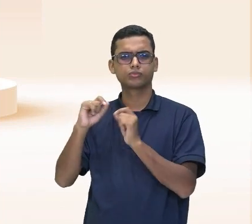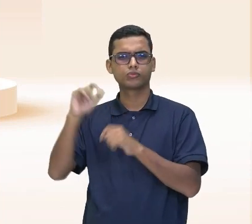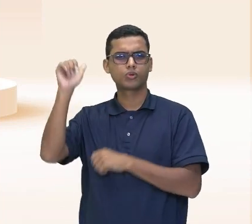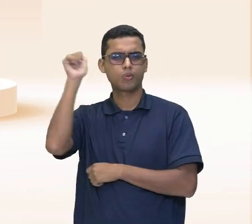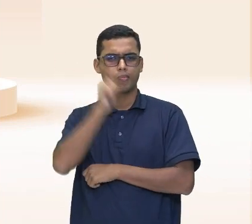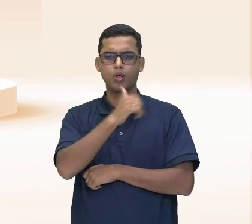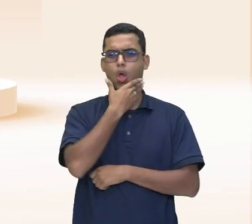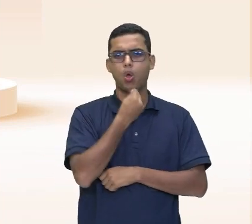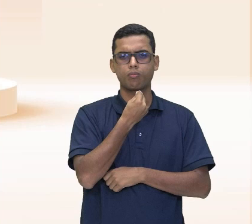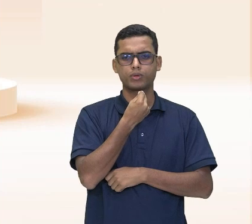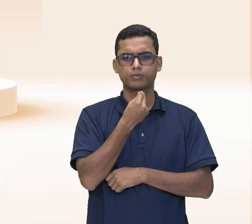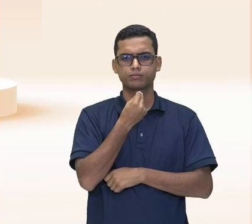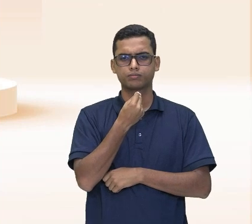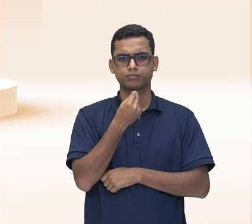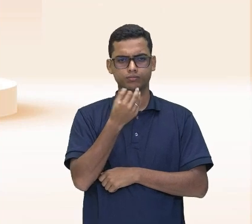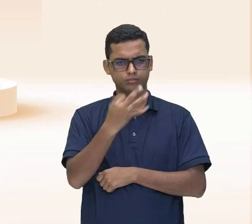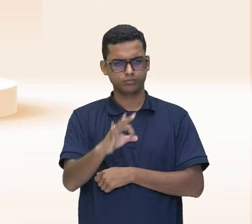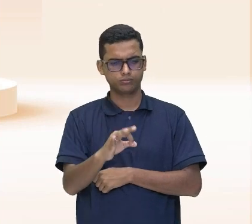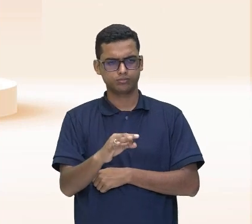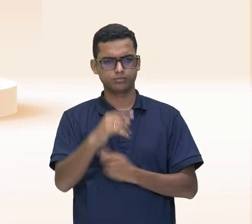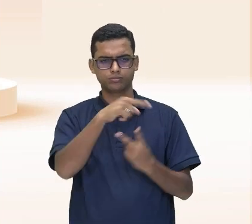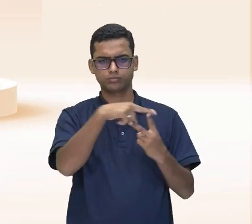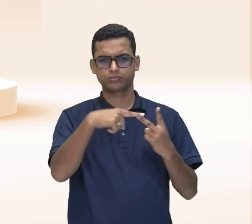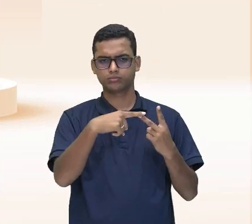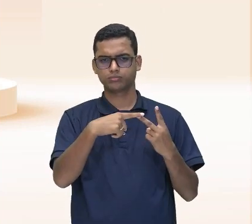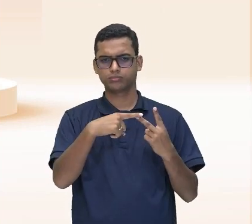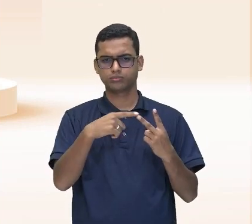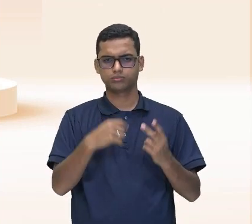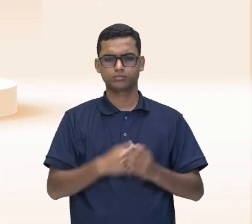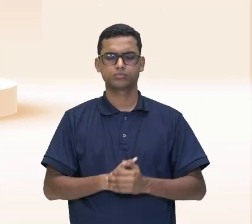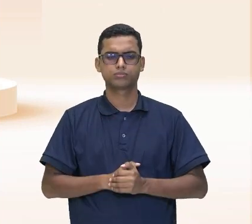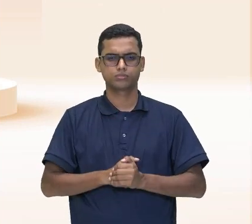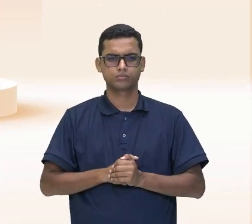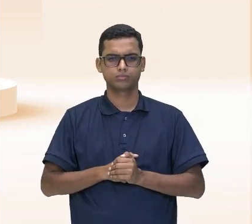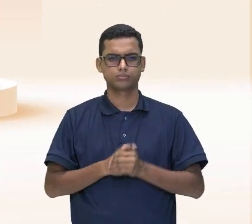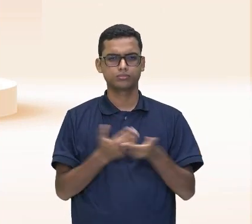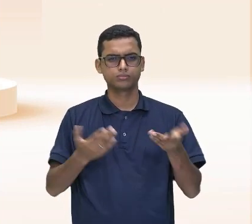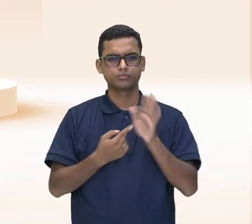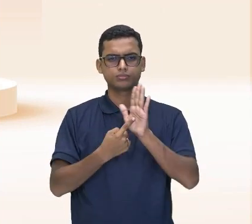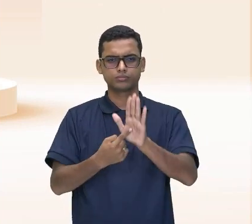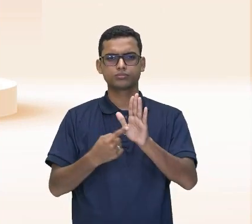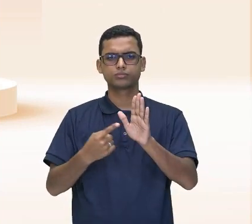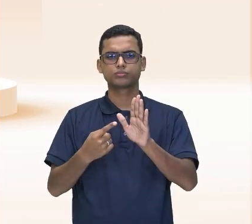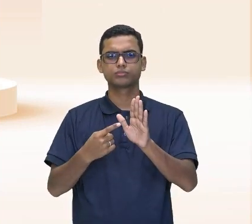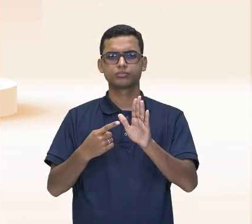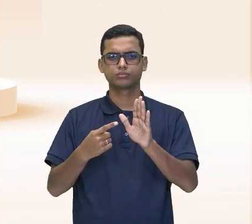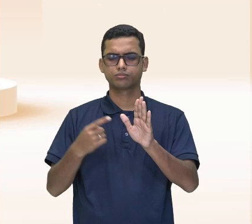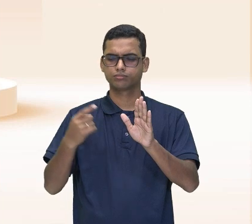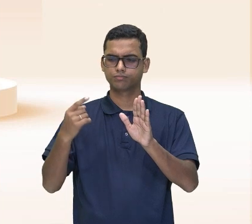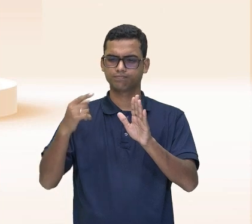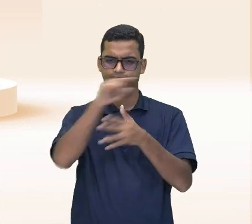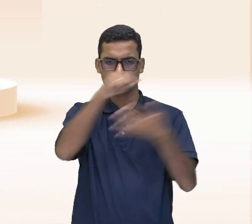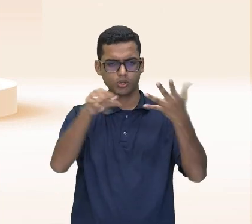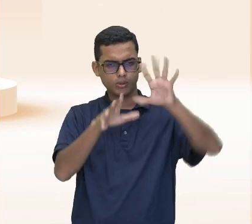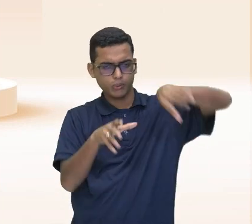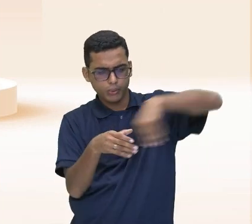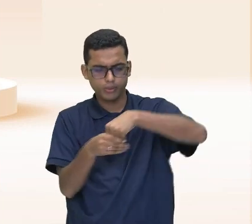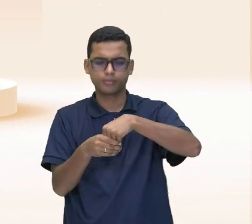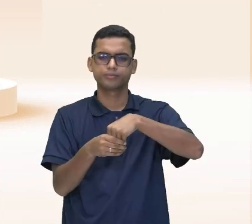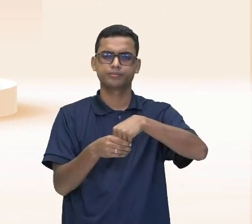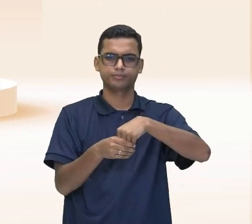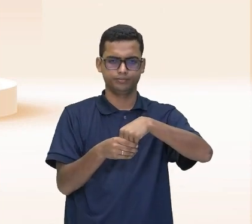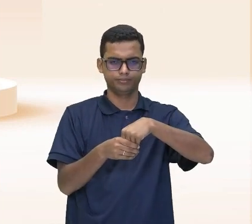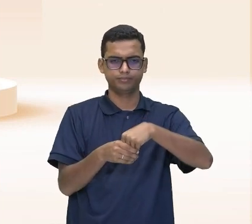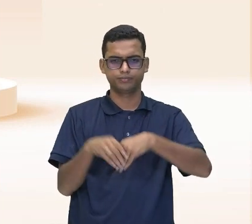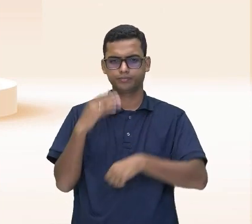mulher. Homem e mulher. Então aqui reflete tudo, né? Então